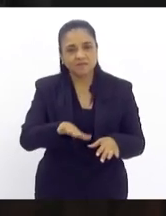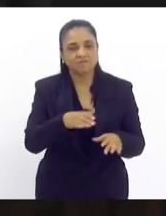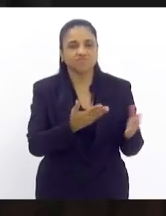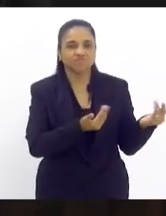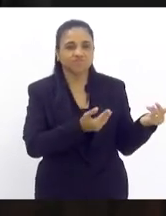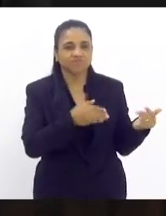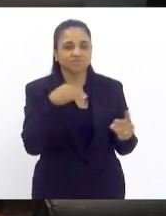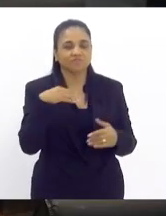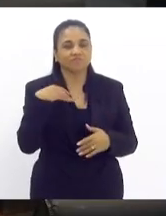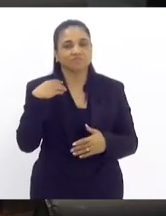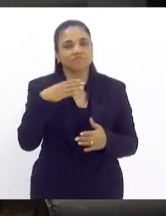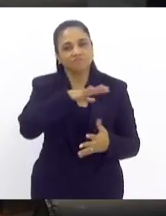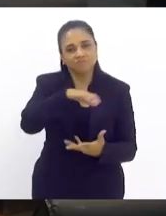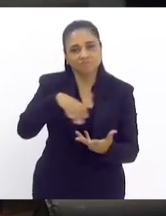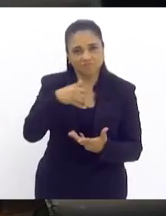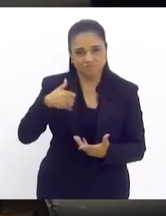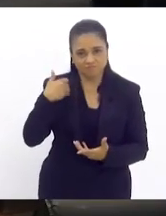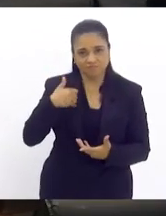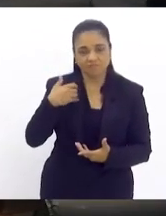Munir Neto.